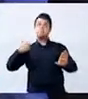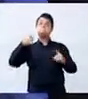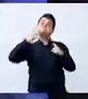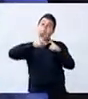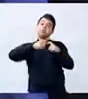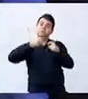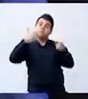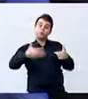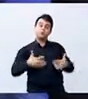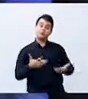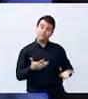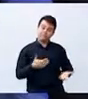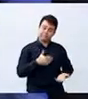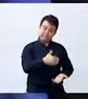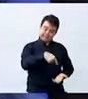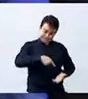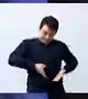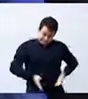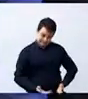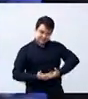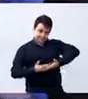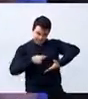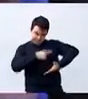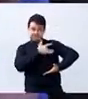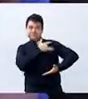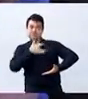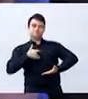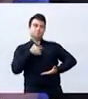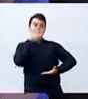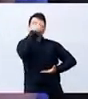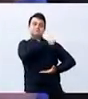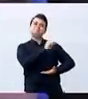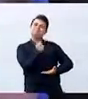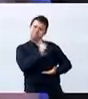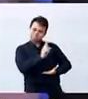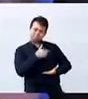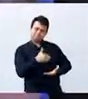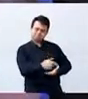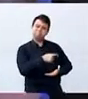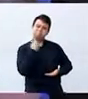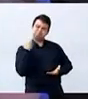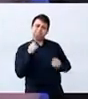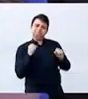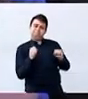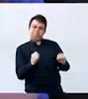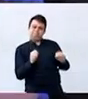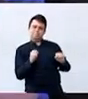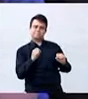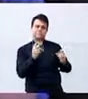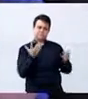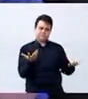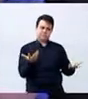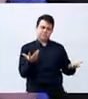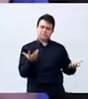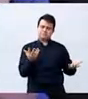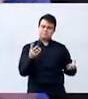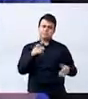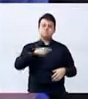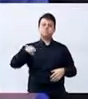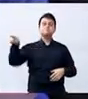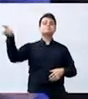até falou, olha, as chances lá atrás, né, as chances de sobrevivência eram muito baixas, então eles acharam que eu tinha que